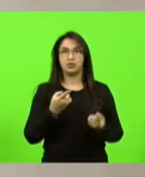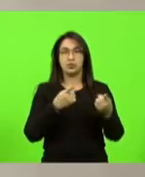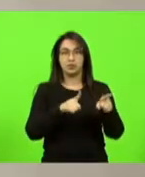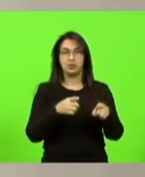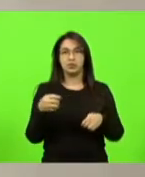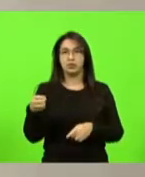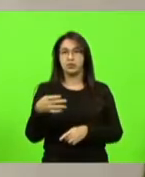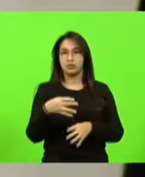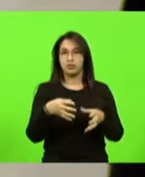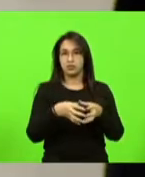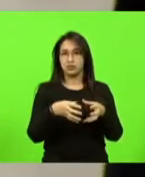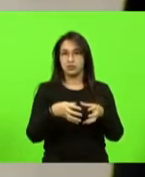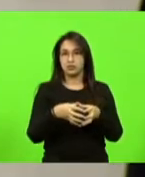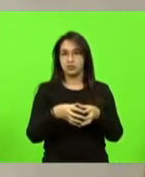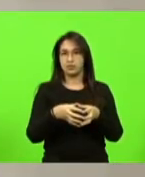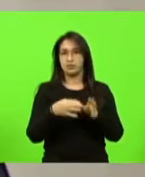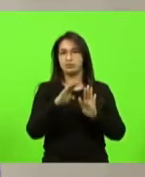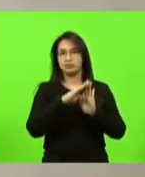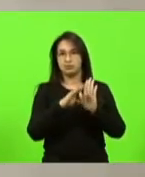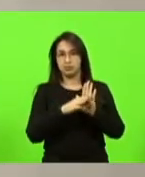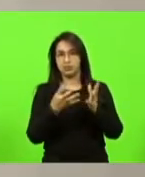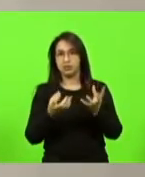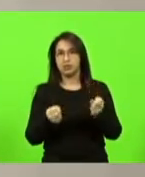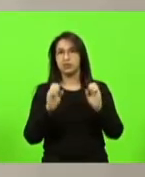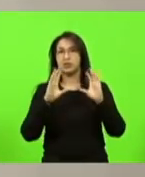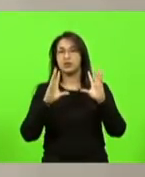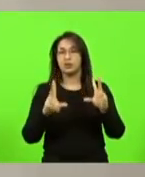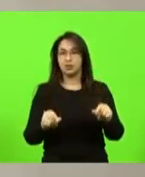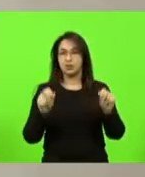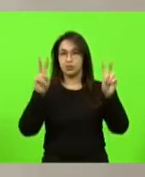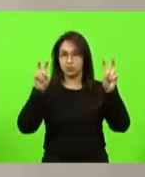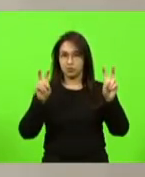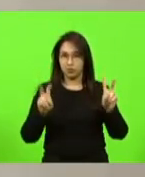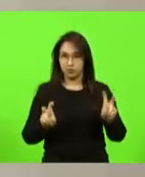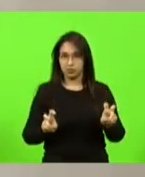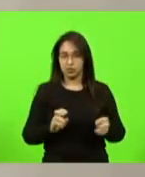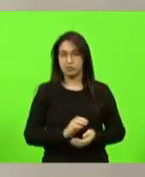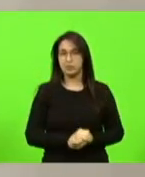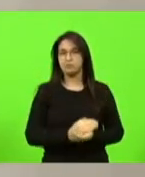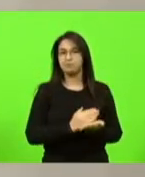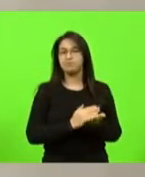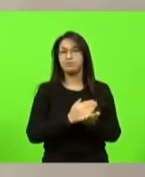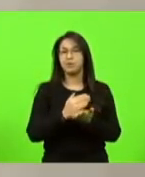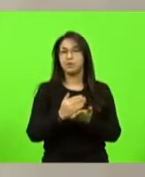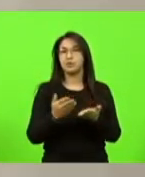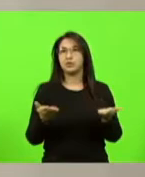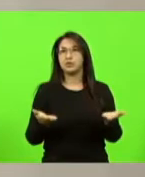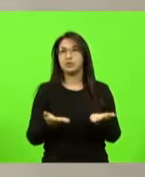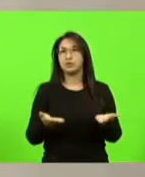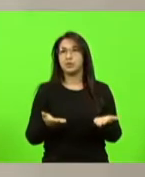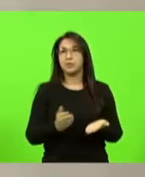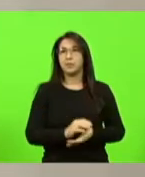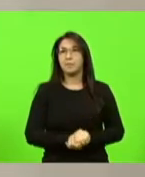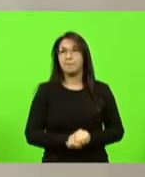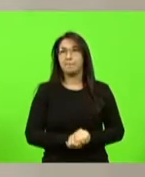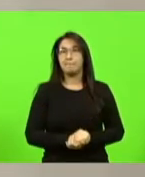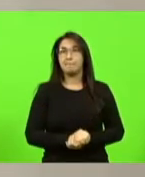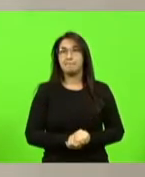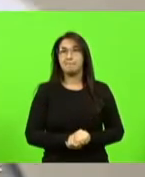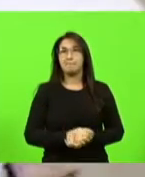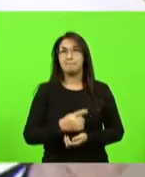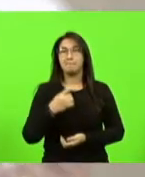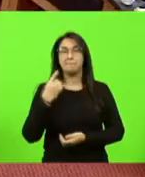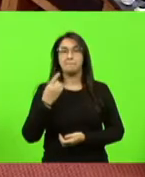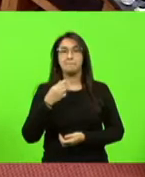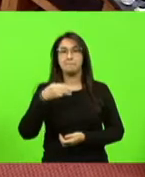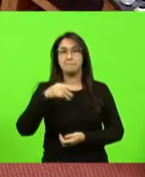Então, vamos apreciar todas as matérias por maioria. Iniciamos, então, com... Senhor presidente, pela ordem. Deputado Marcos Vieira,